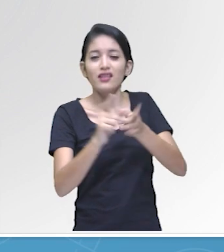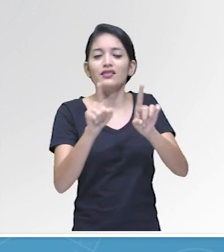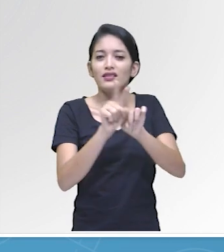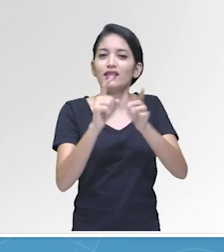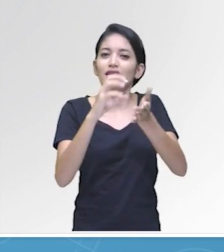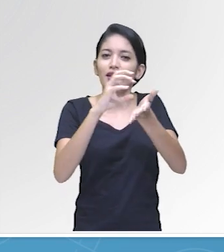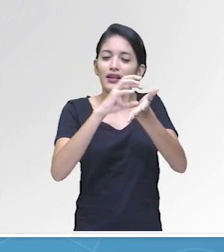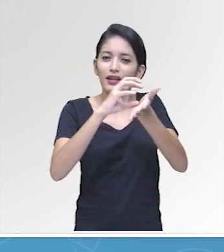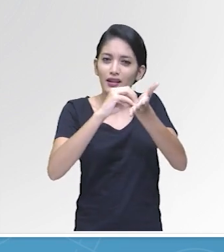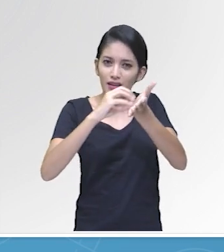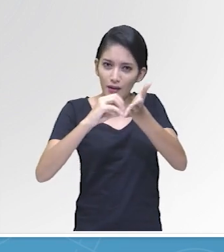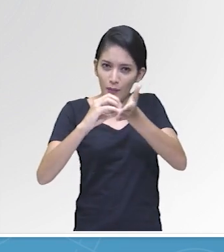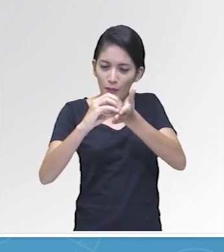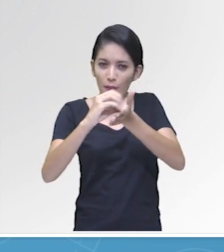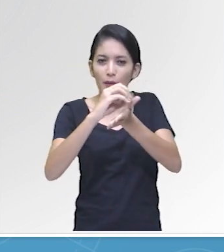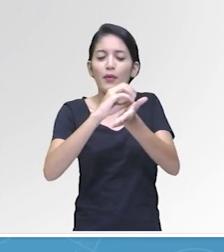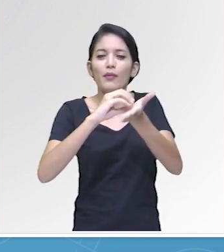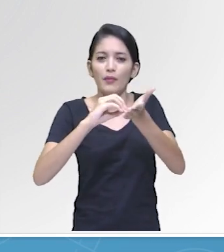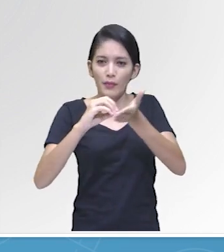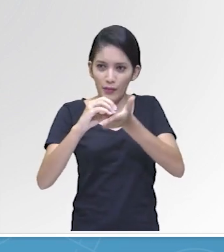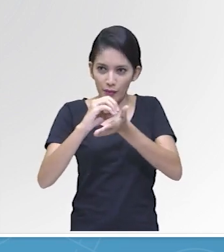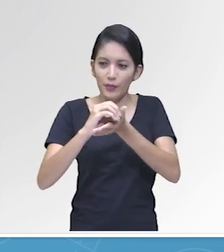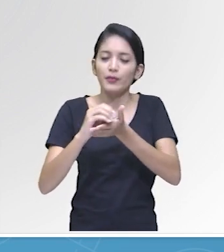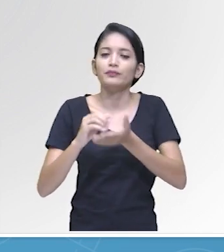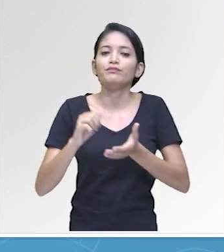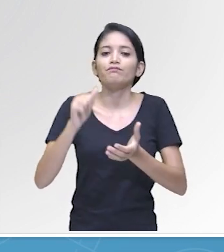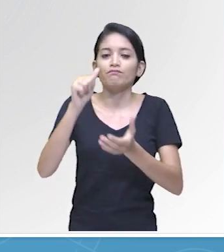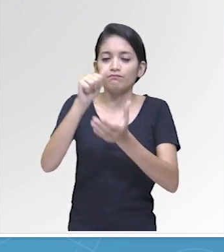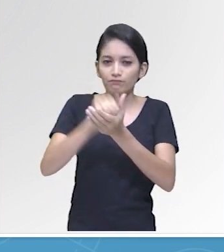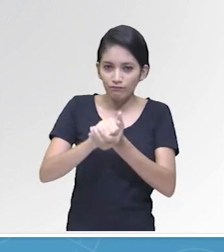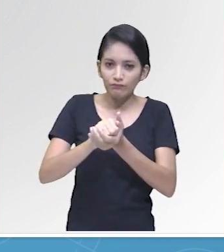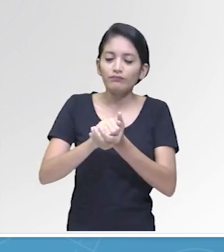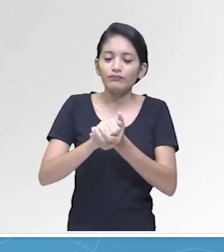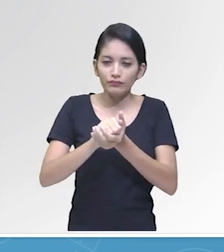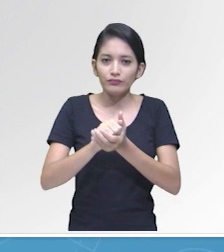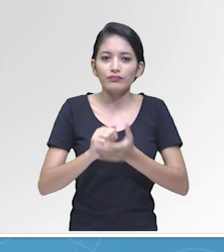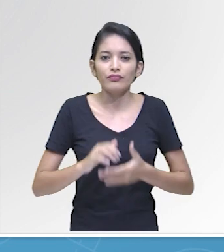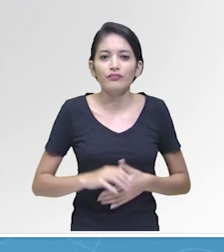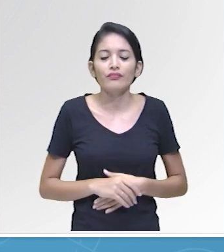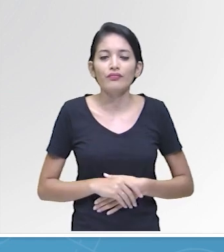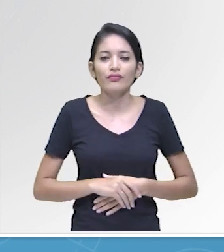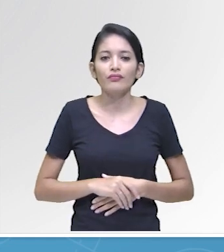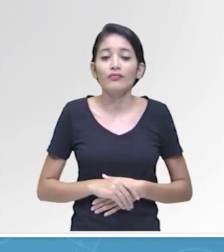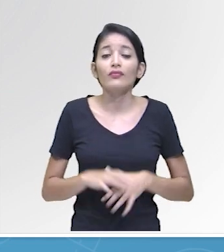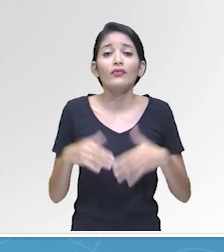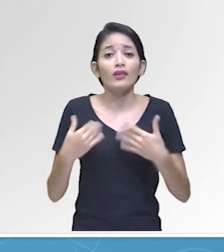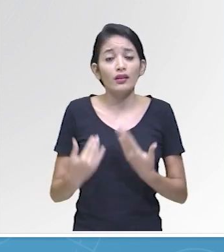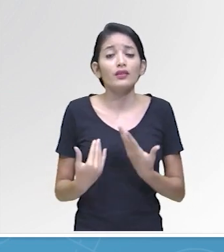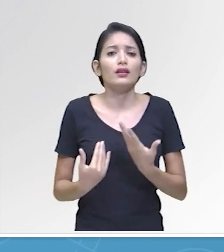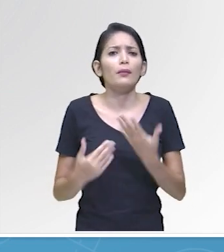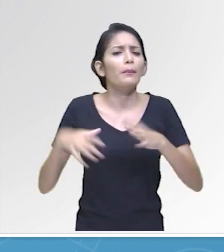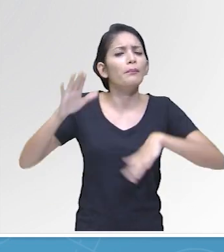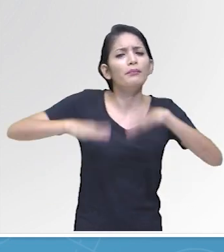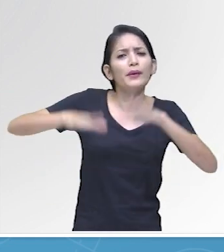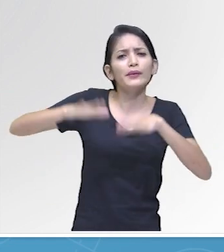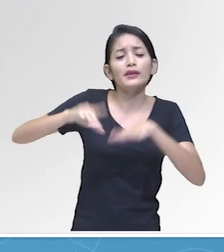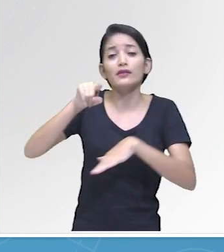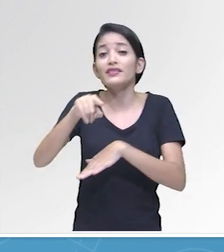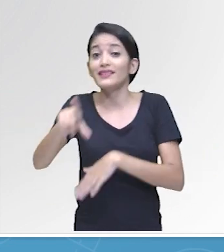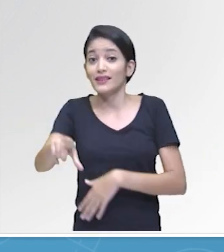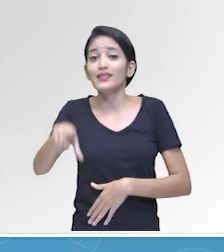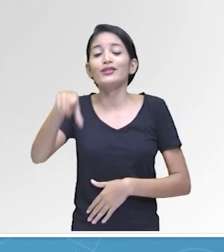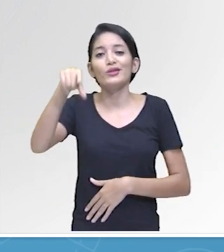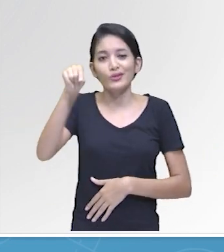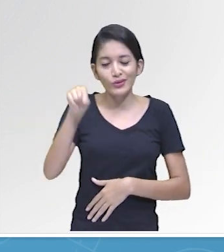ser liso e pode ser rugoso, né? Se tiver aí com ribossomos. Então, dependendo do que você